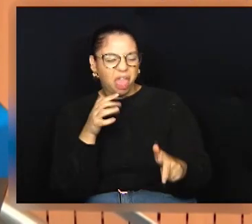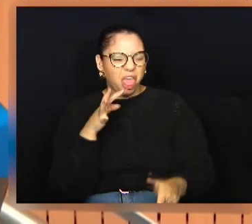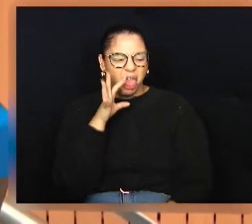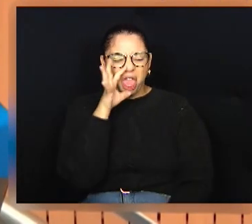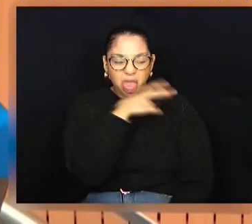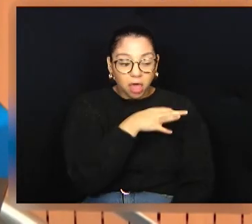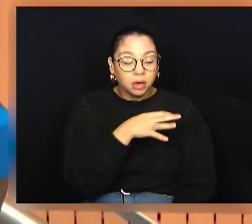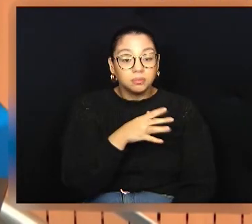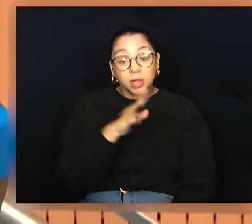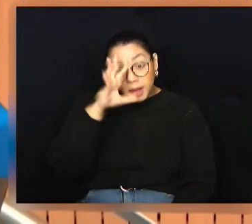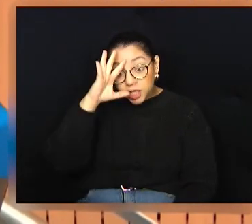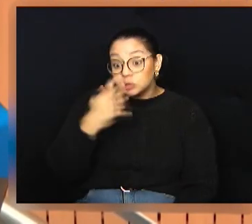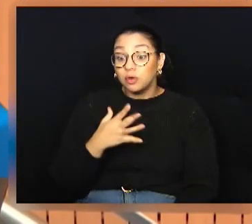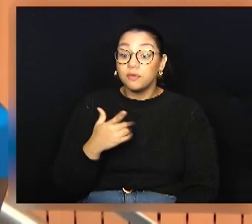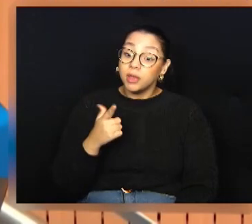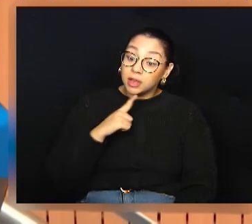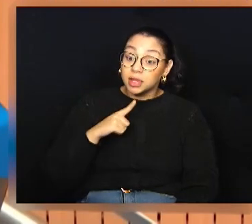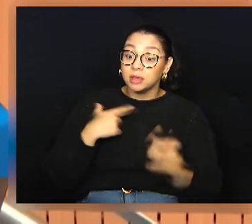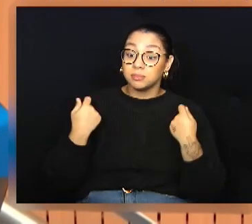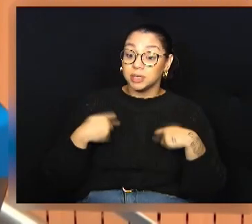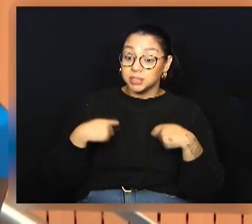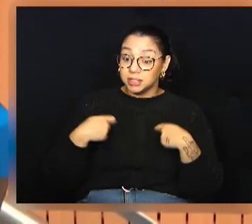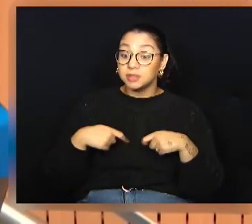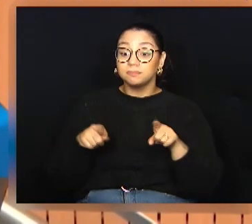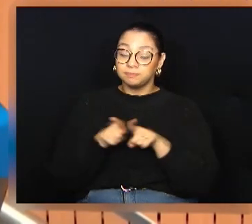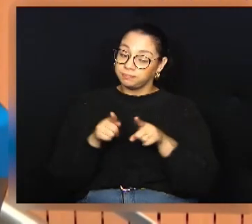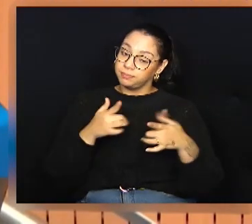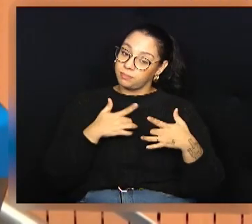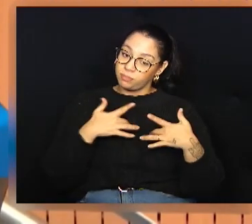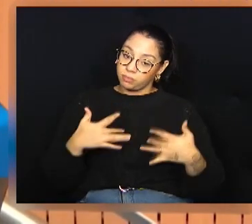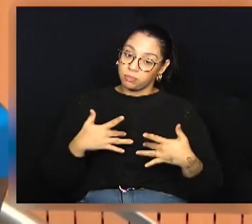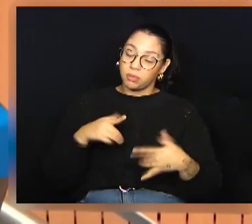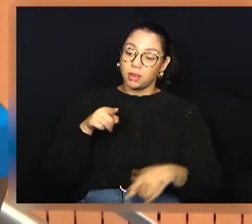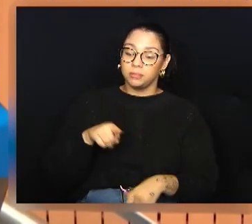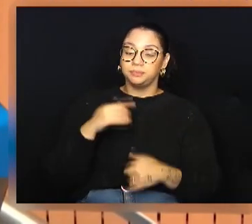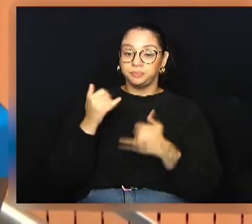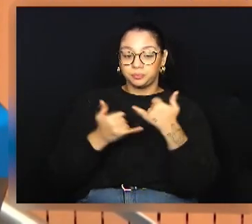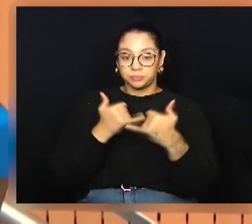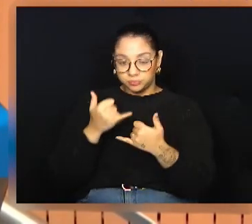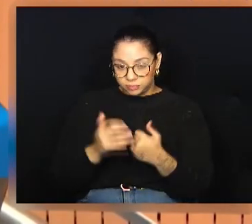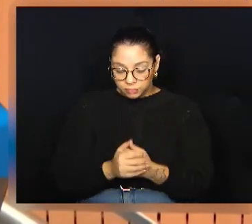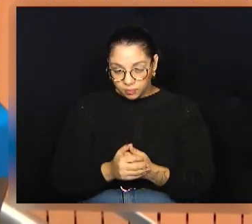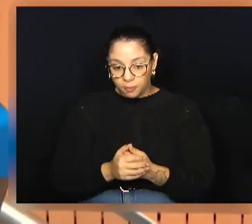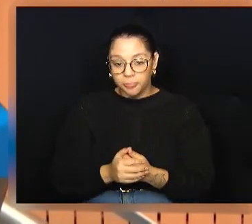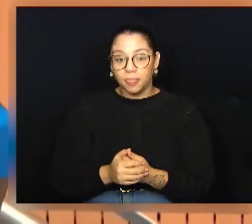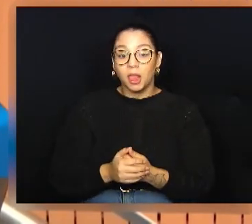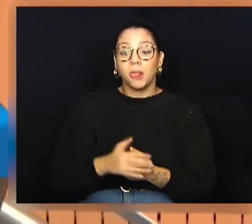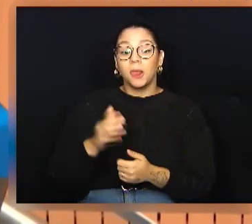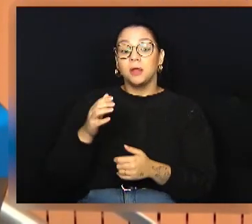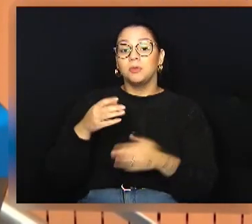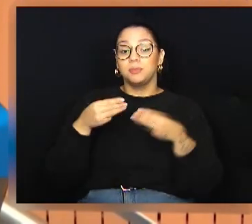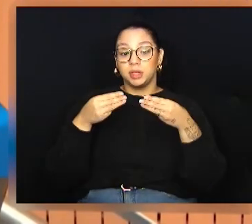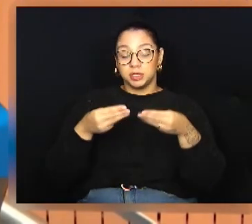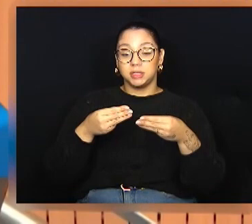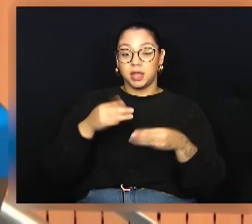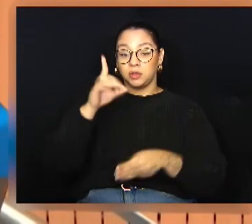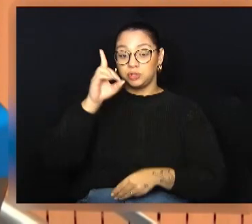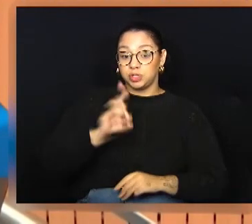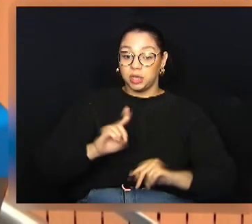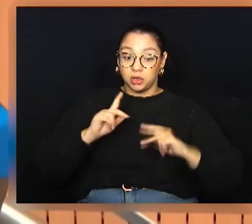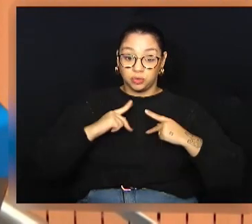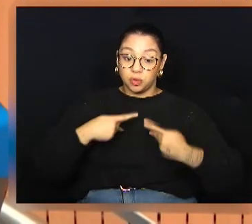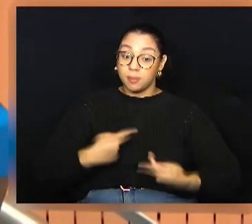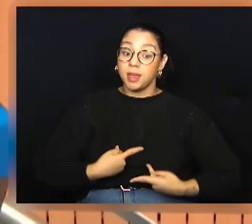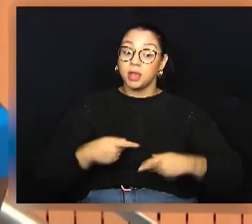ali, cobrou ações e se solidarizou também com o jogador. O Ministério de Direitos Humanos, Silvio Almeida, cobrou oficialmente a